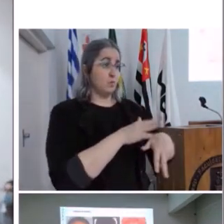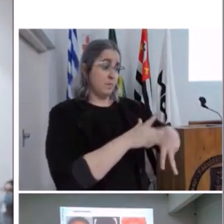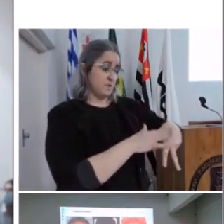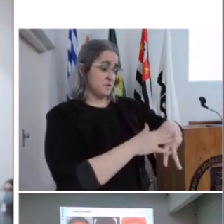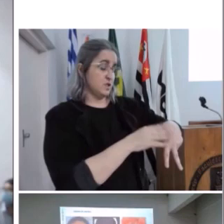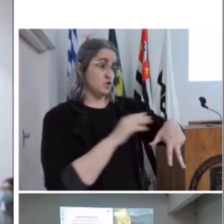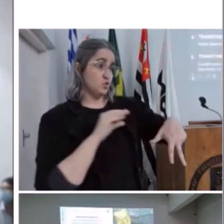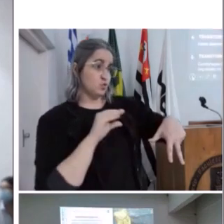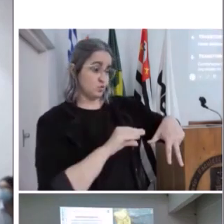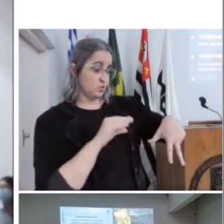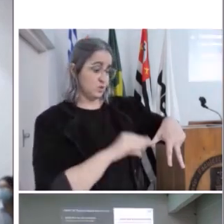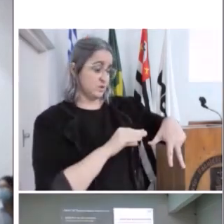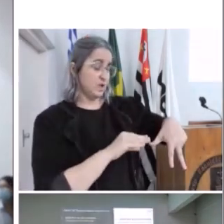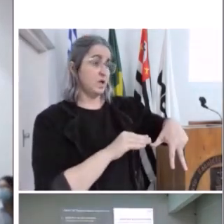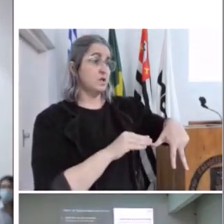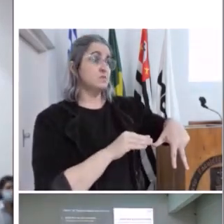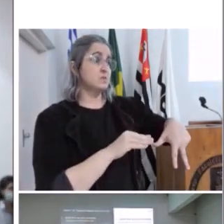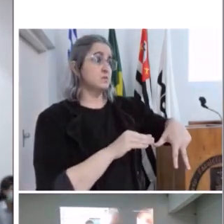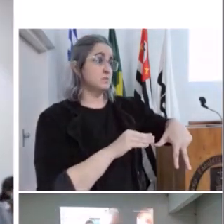Sim.